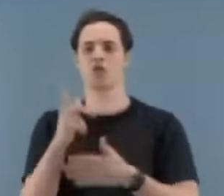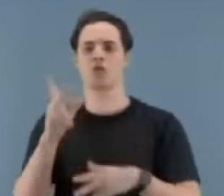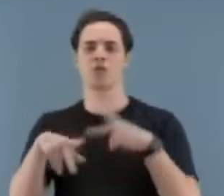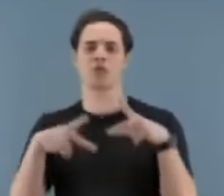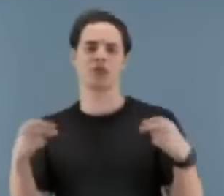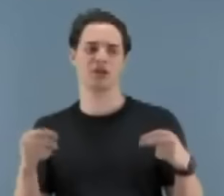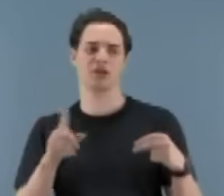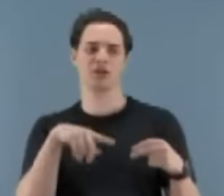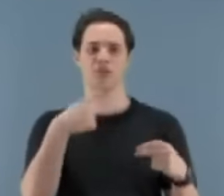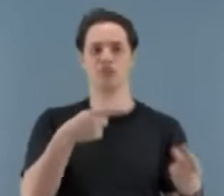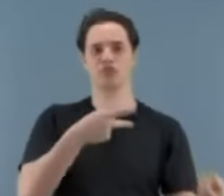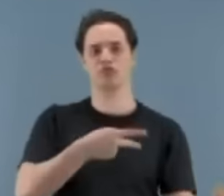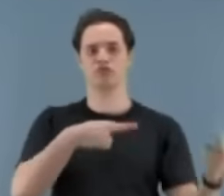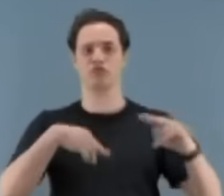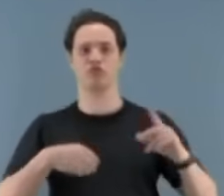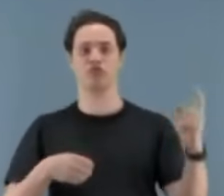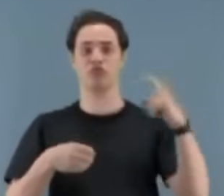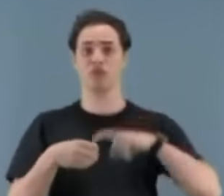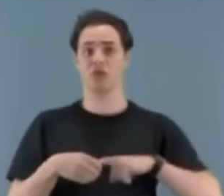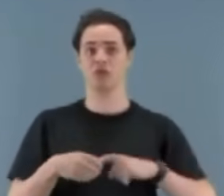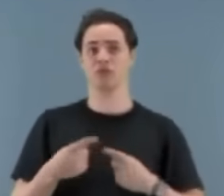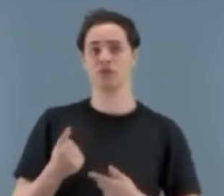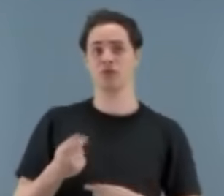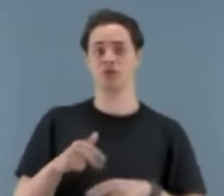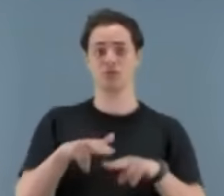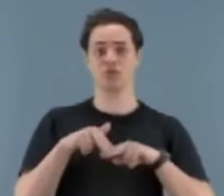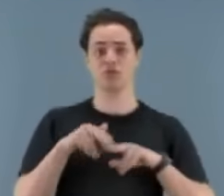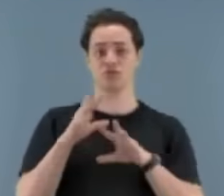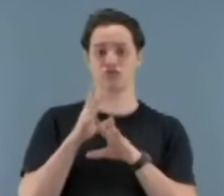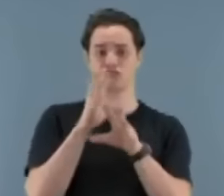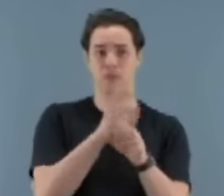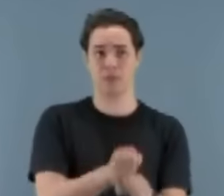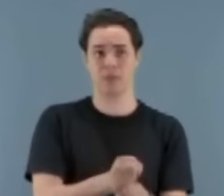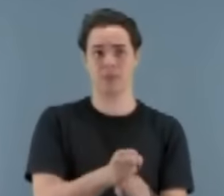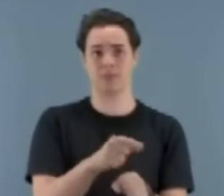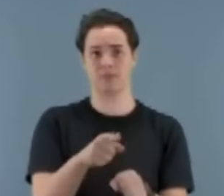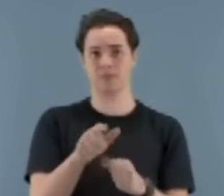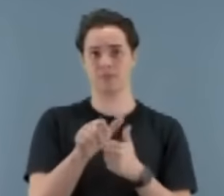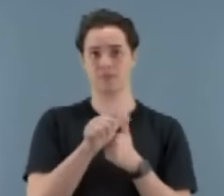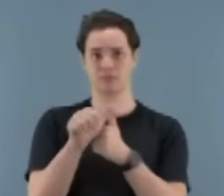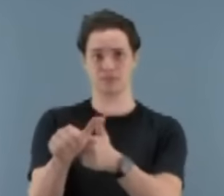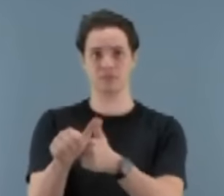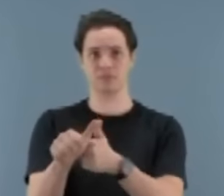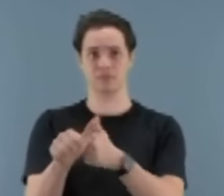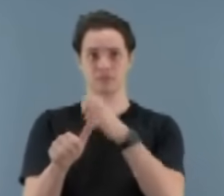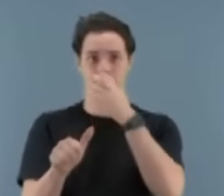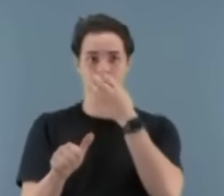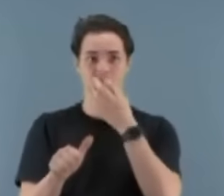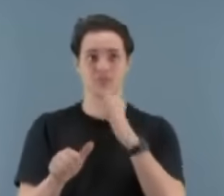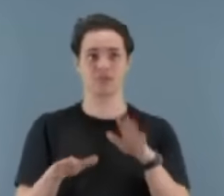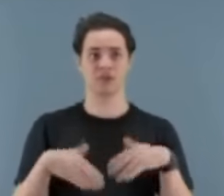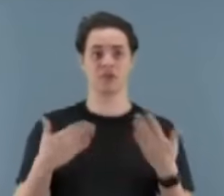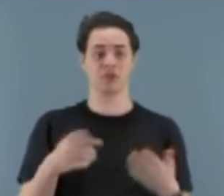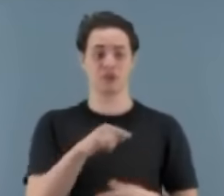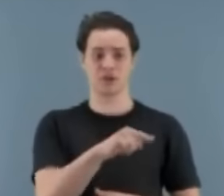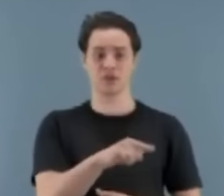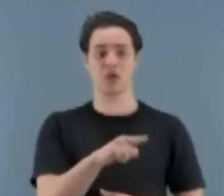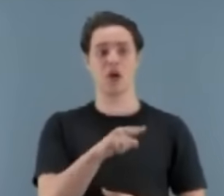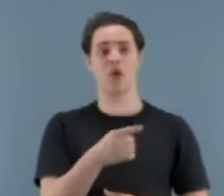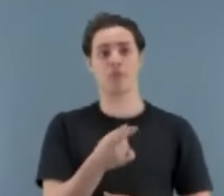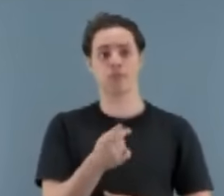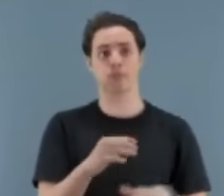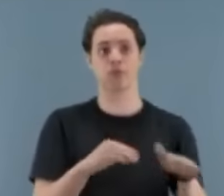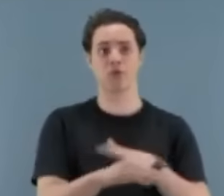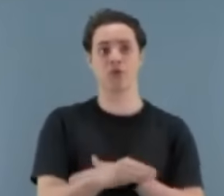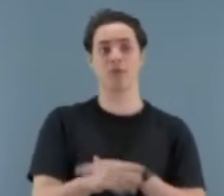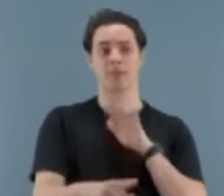depois ele me devolvia o dinheiro. Por isso que deu um montante. O senhor está acompanhando aí no quarto aí, do lançamento? Então, essa é a fonte do